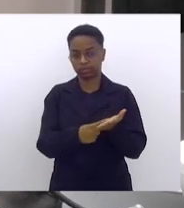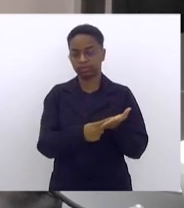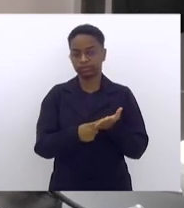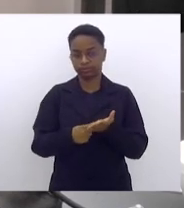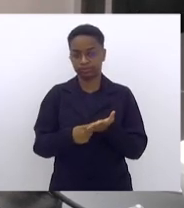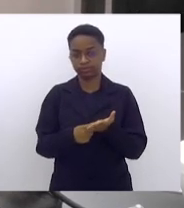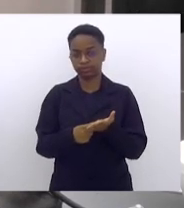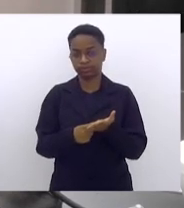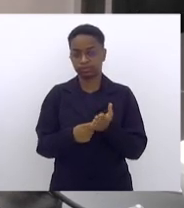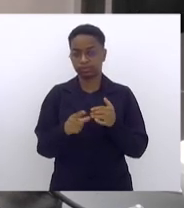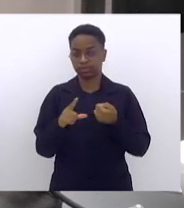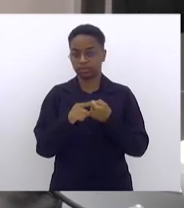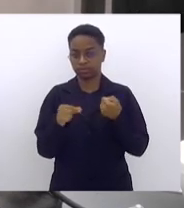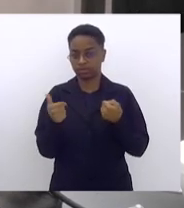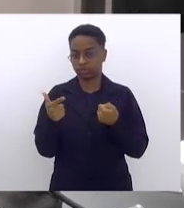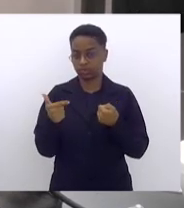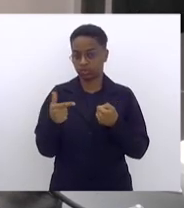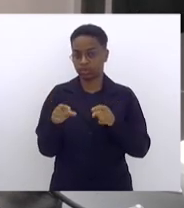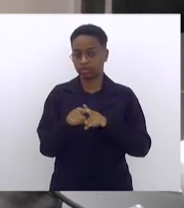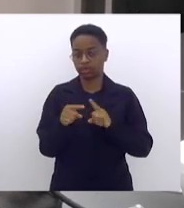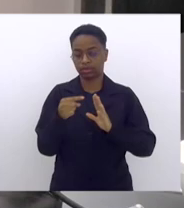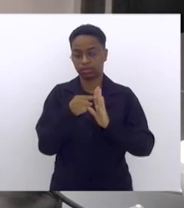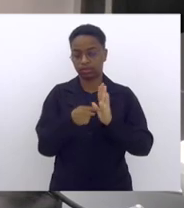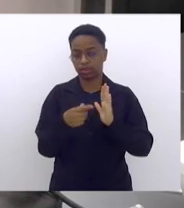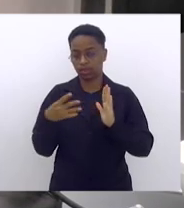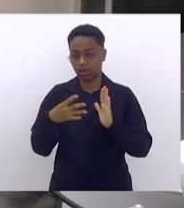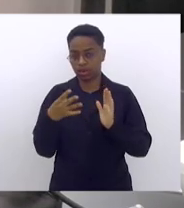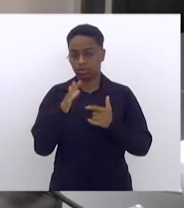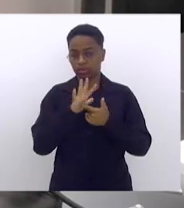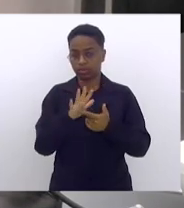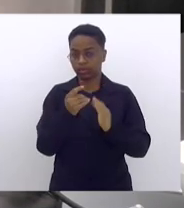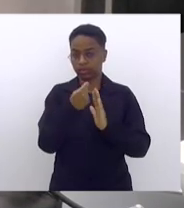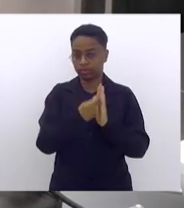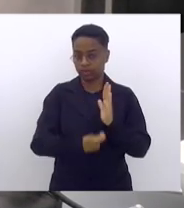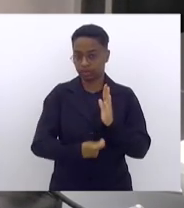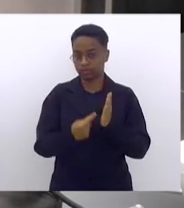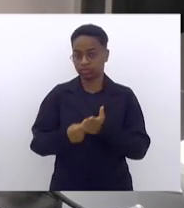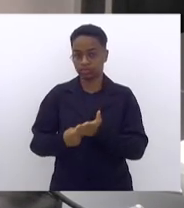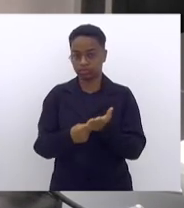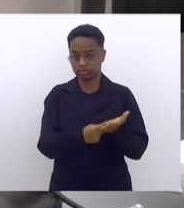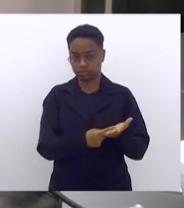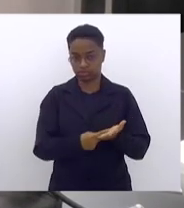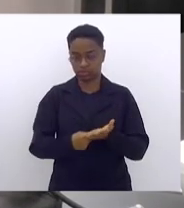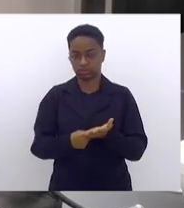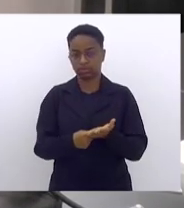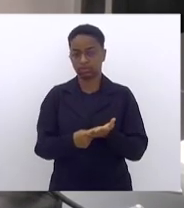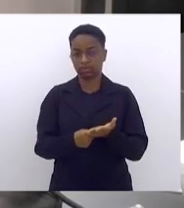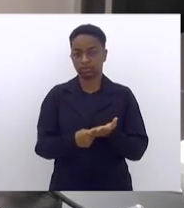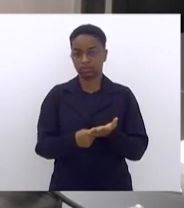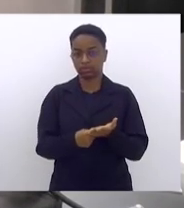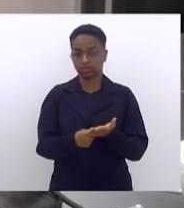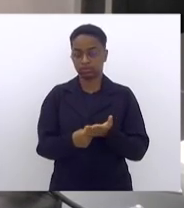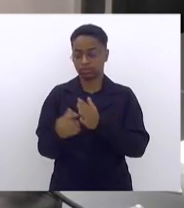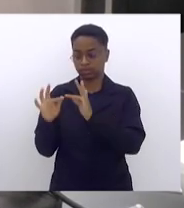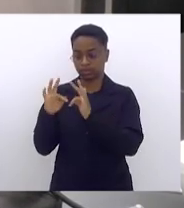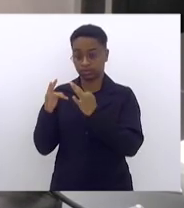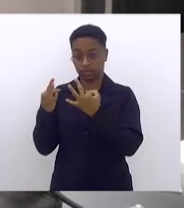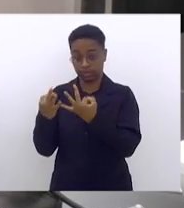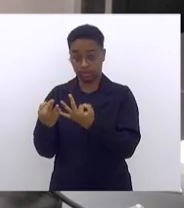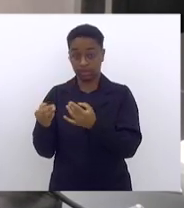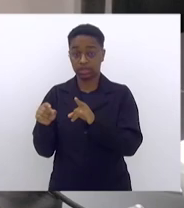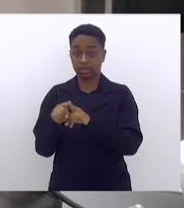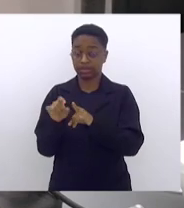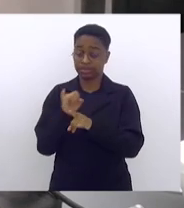citada. No artigo 12, no item 4, fala o seguinte: texto da convenção que o Brasil é signatário. Os pais, e quando for o caso,